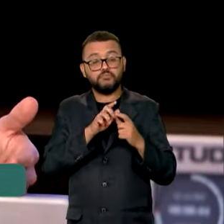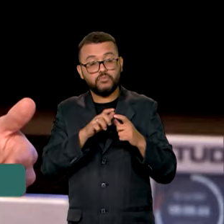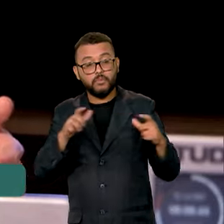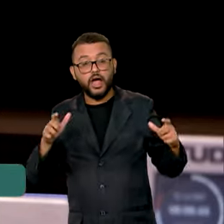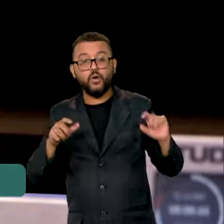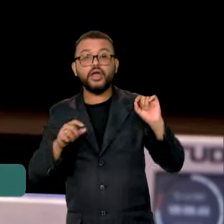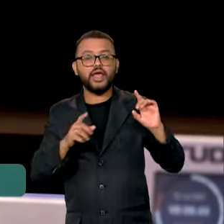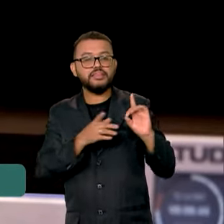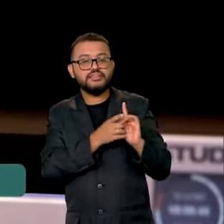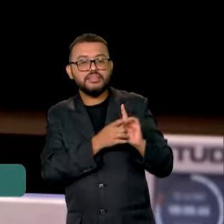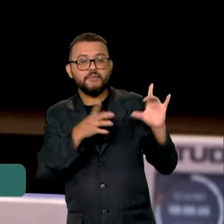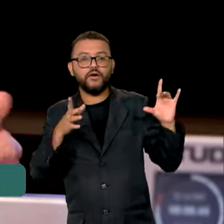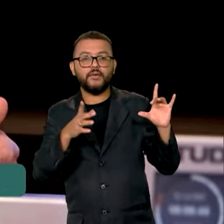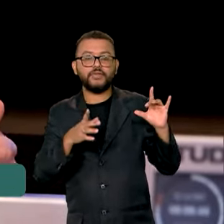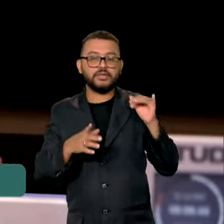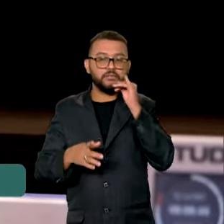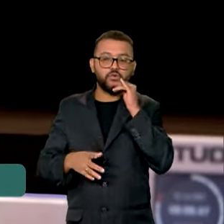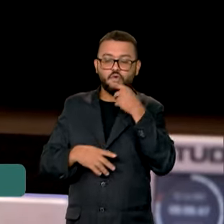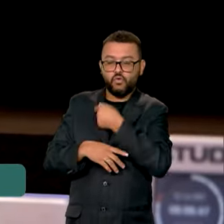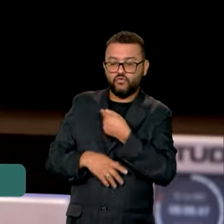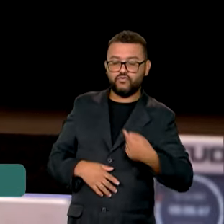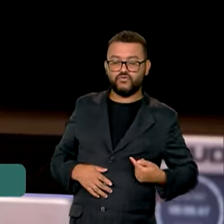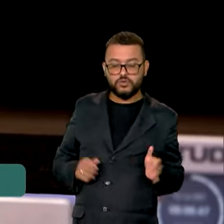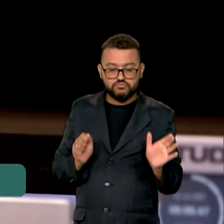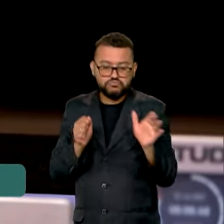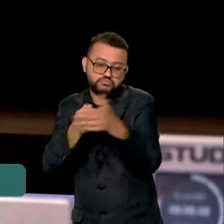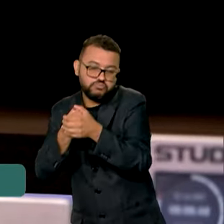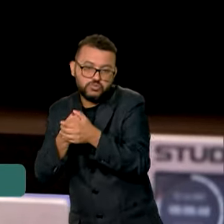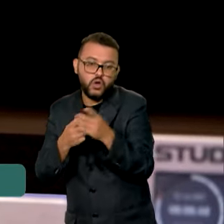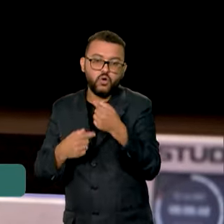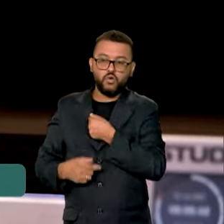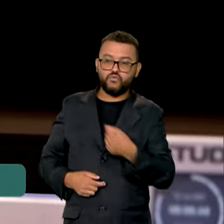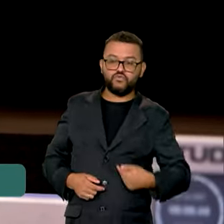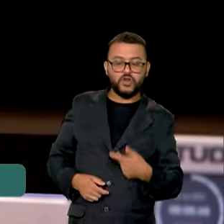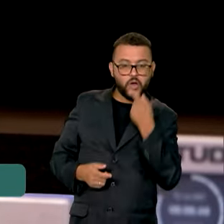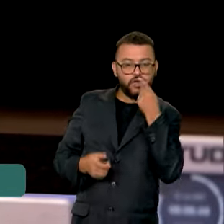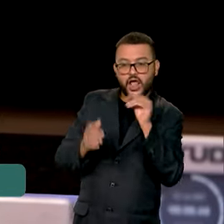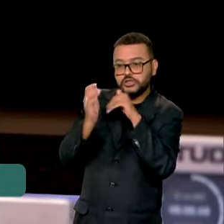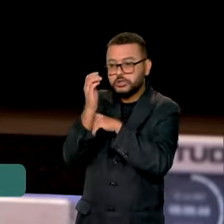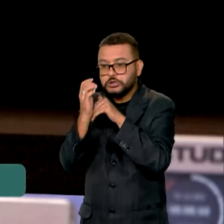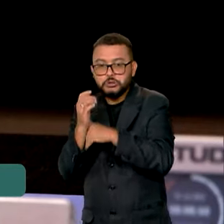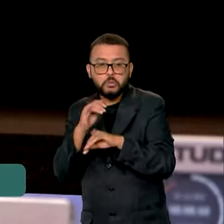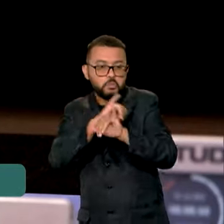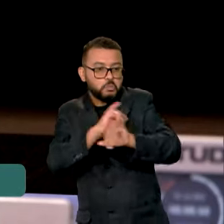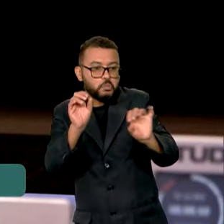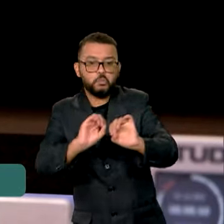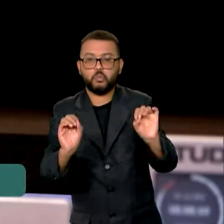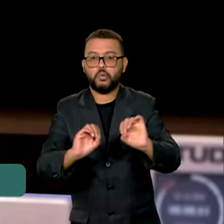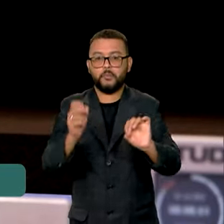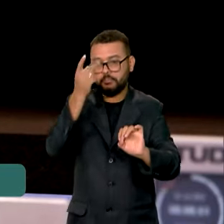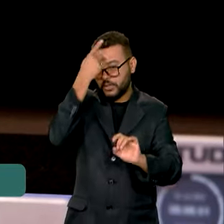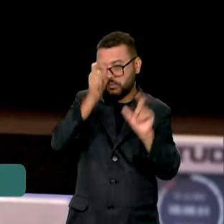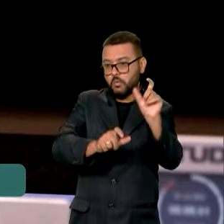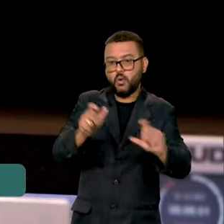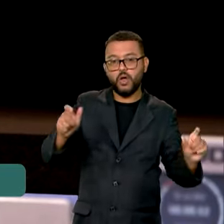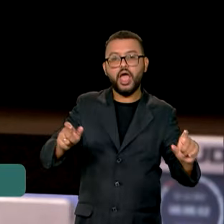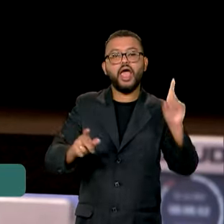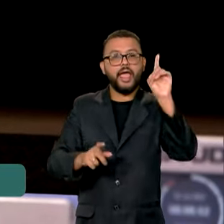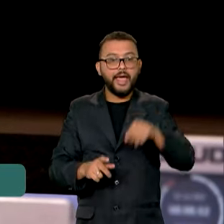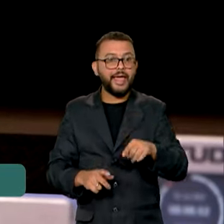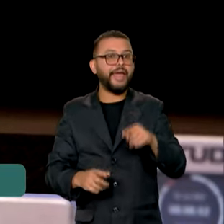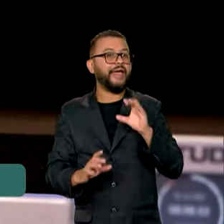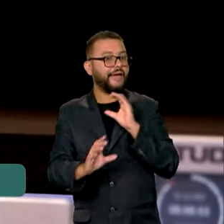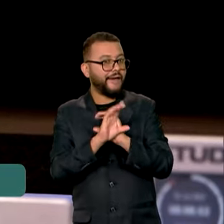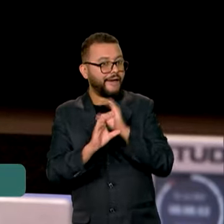democracia. Né? Um Estado opaco, um Estado sigiloso, um Estado que não dá acesso à informação às pessoas, é um Estado que tem